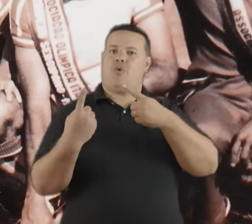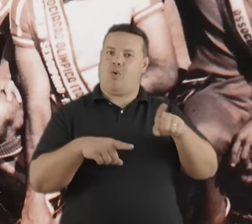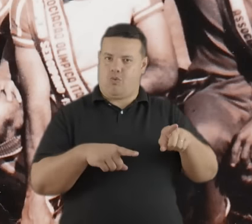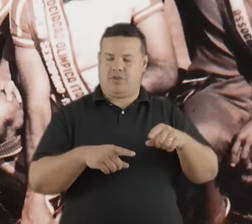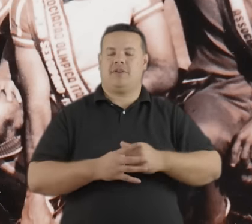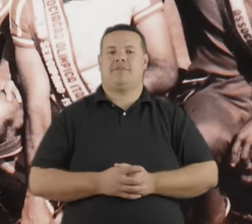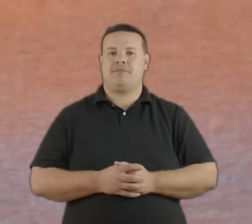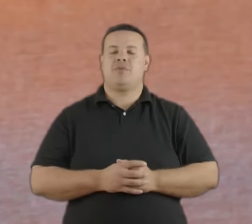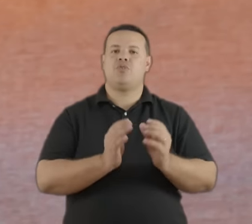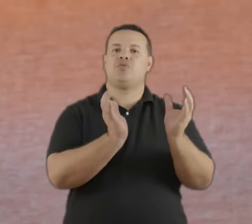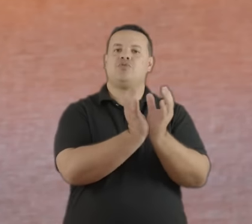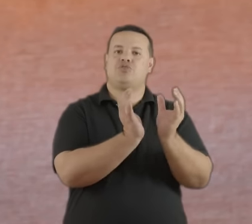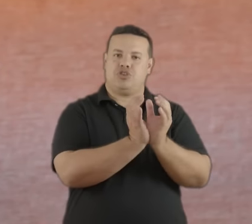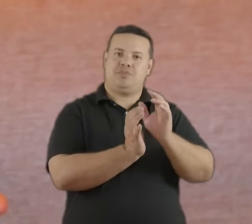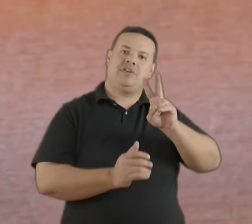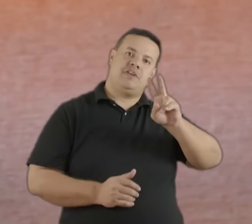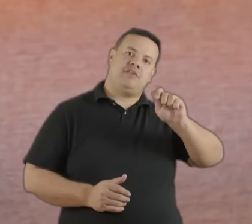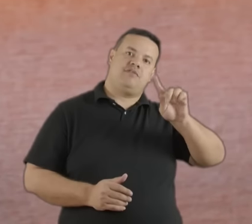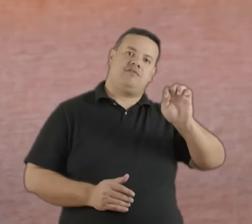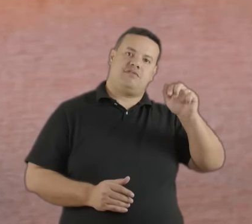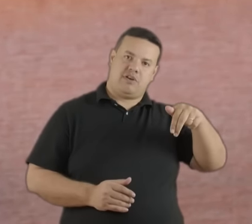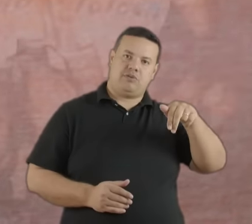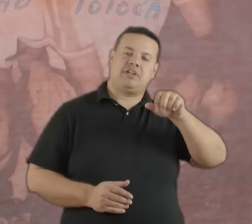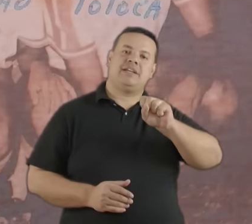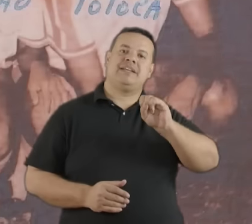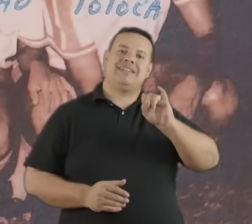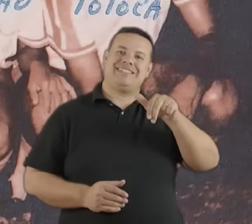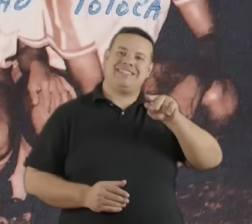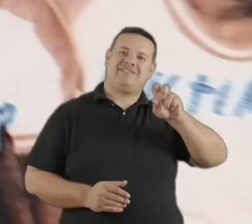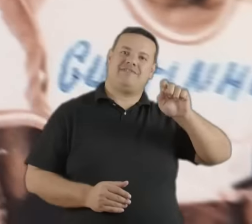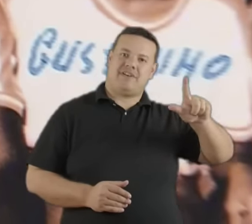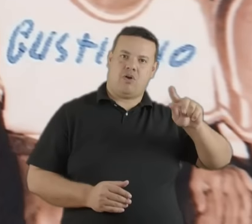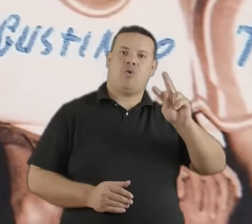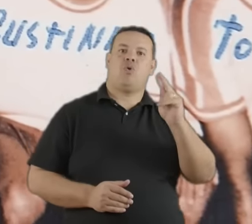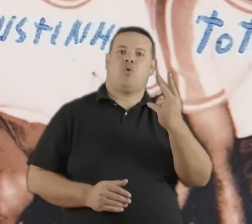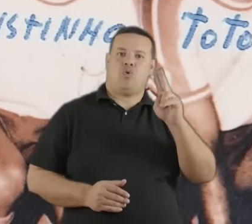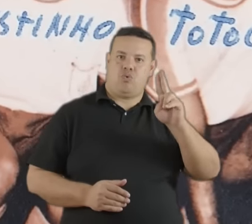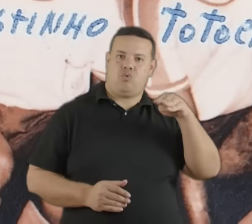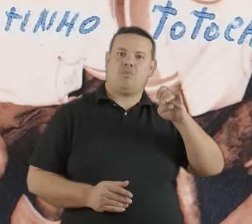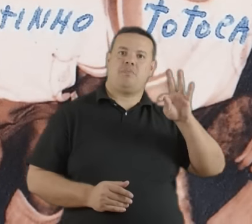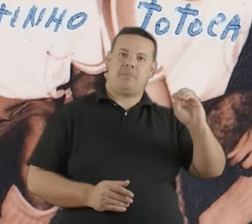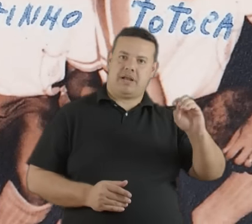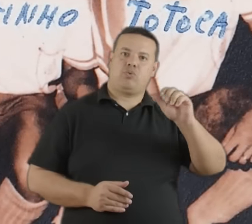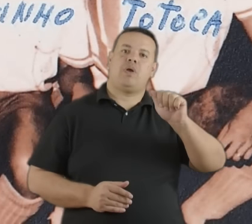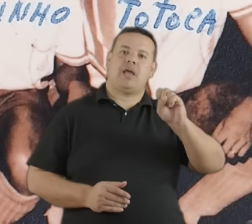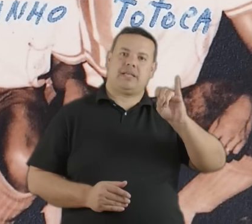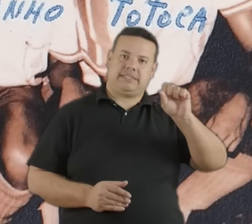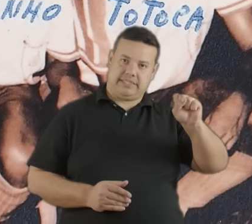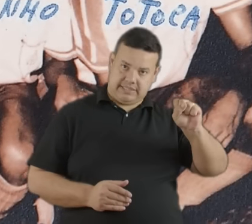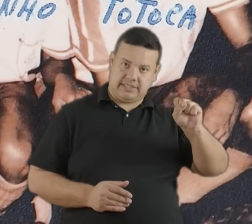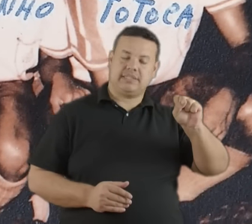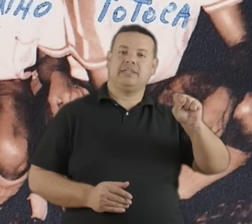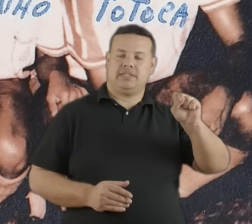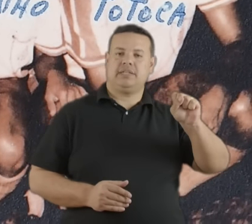sofridos. O time foi Walter, Simval Preto, Humberto,